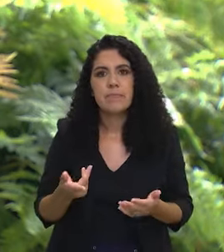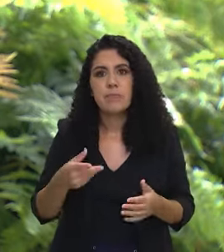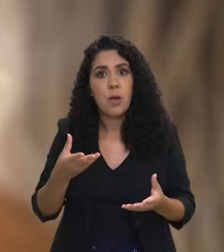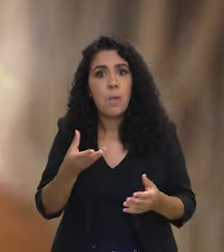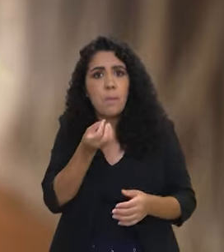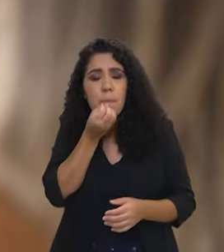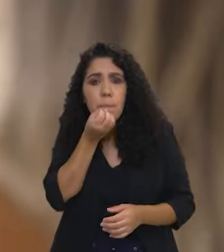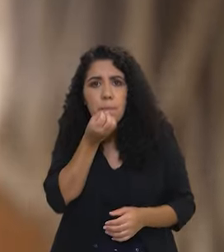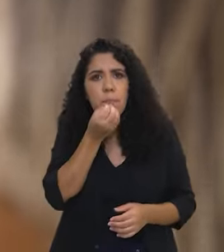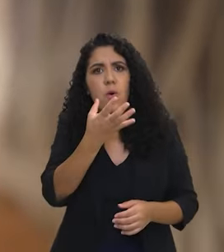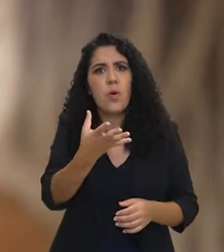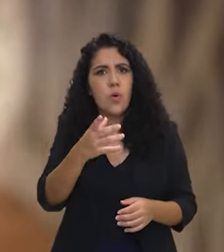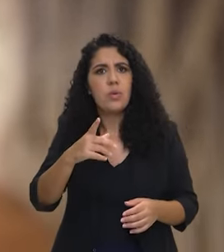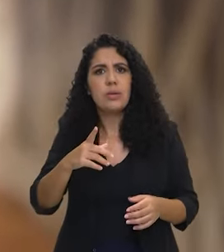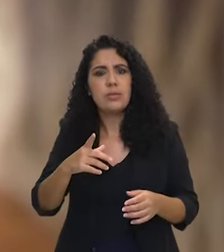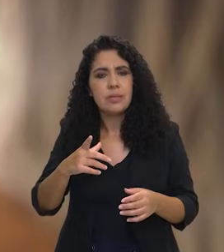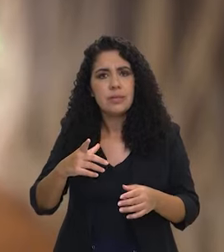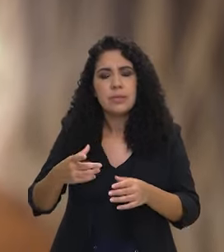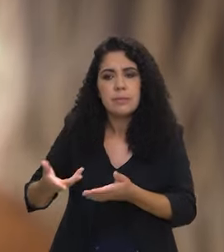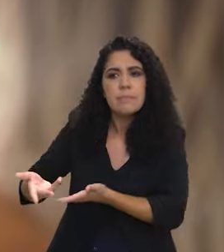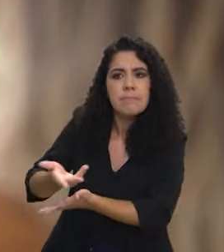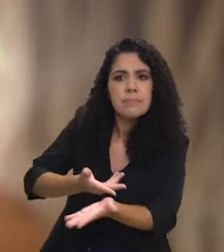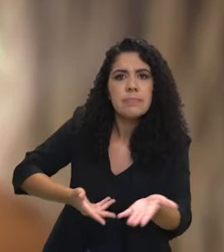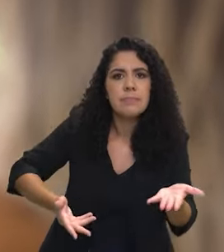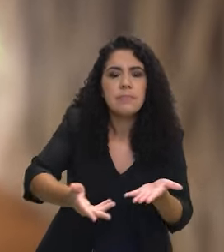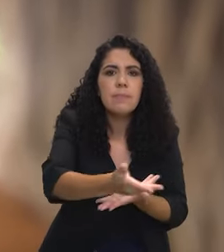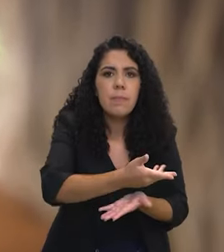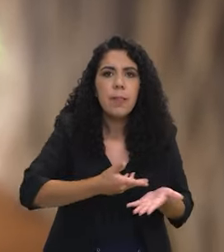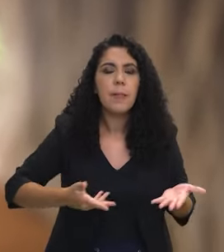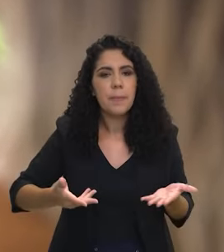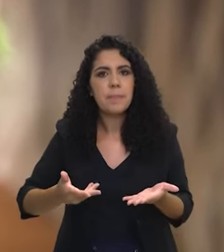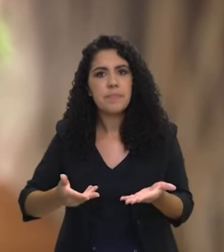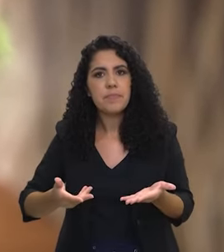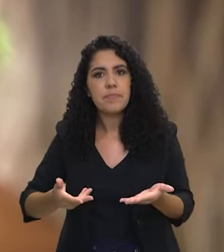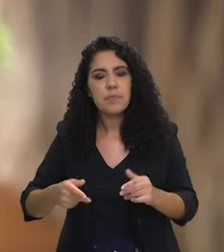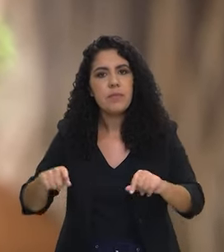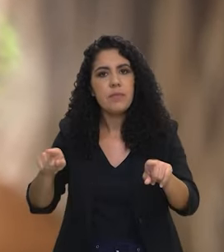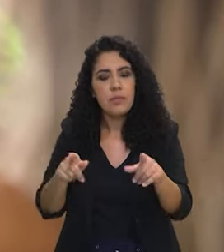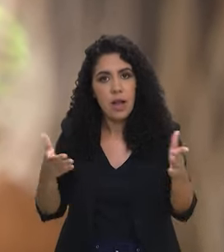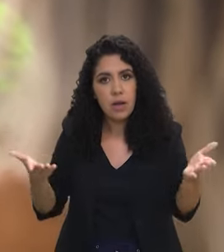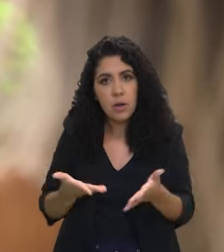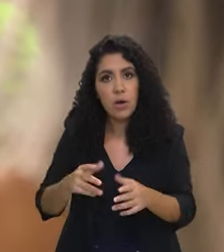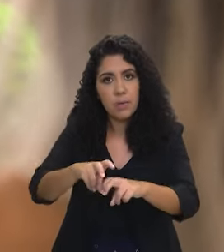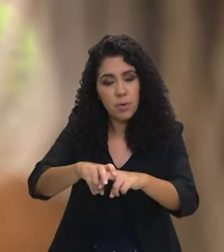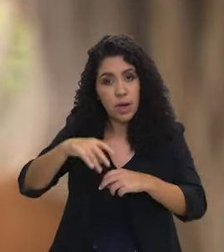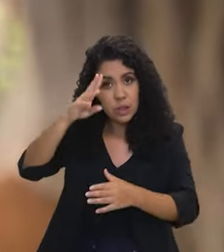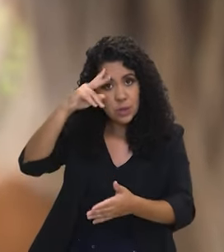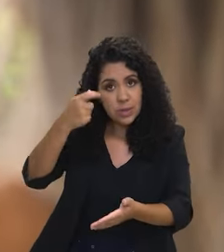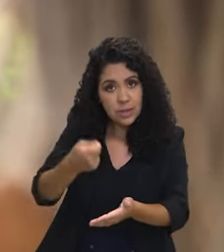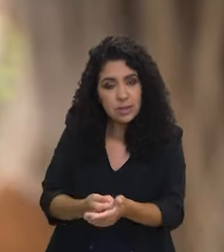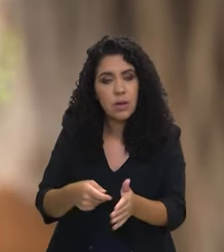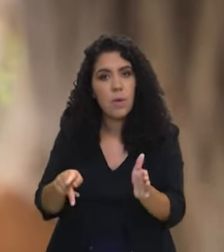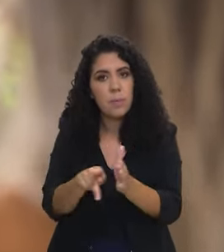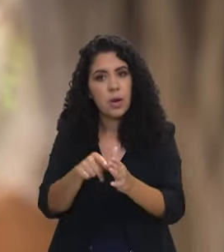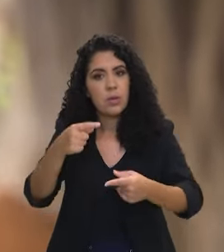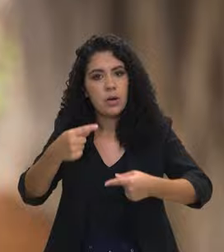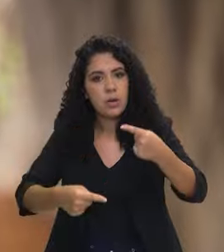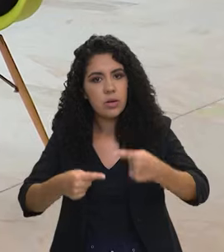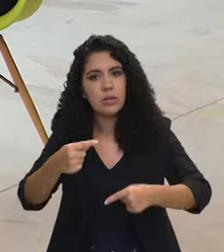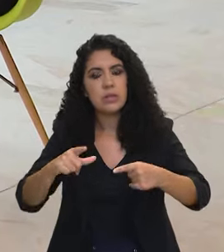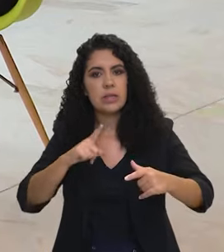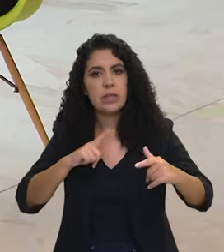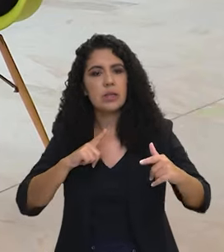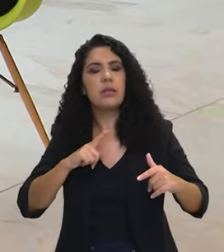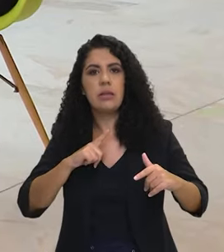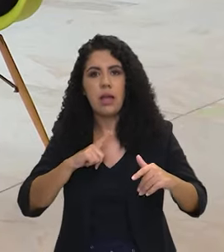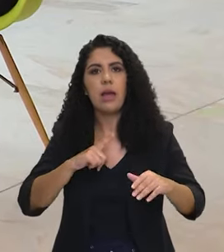muito, muito rica e muita coordenação. E esse trabalho agora é feito também a partir, né, de uma decisão política num nível mais alto, junto